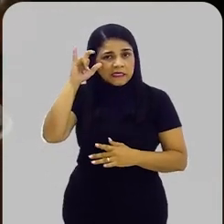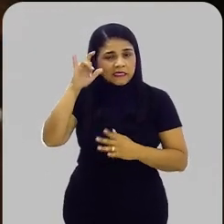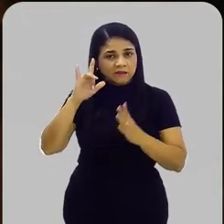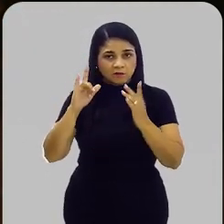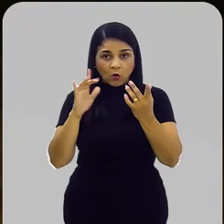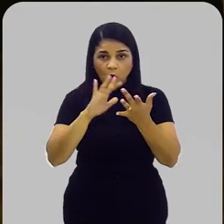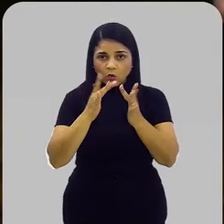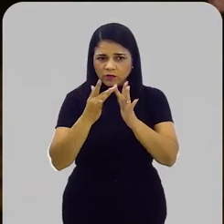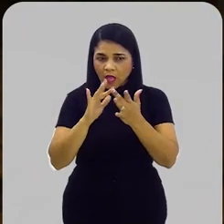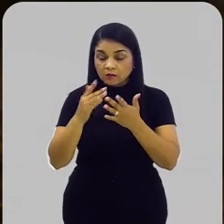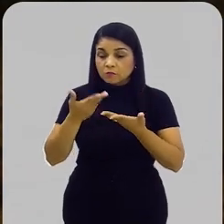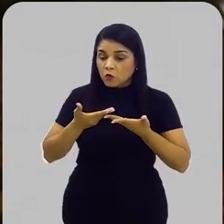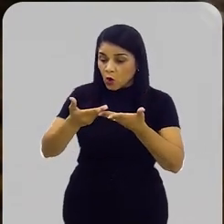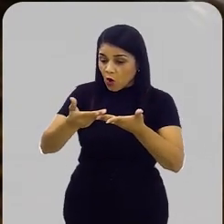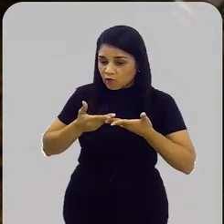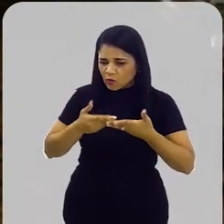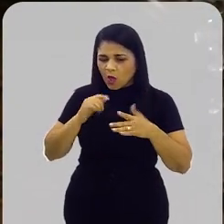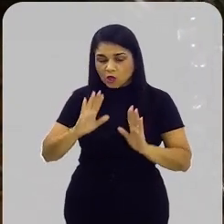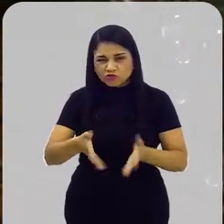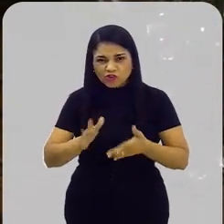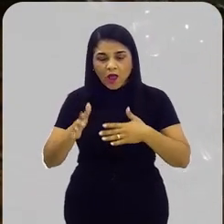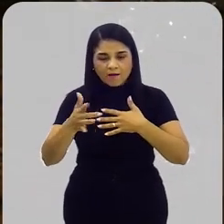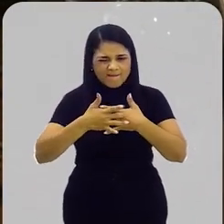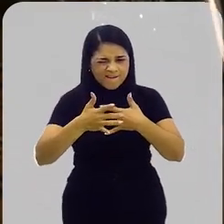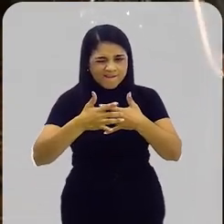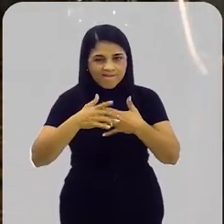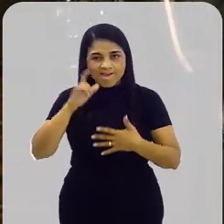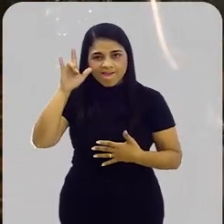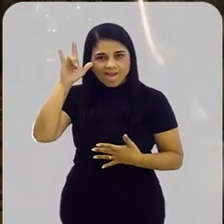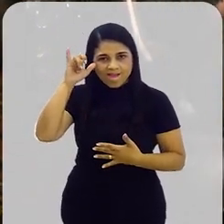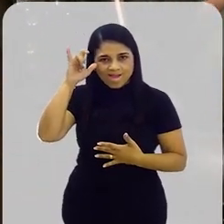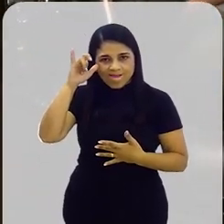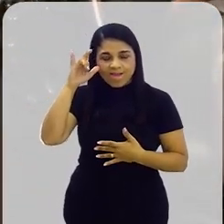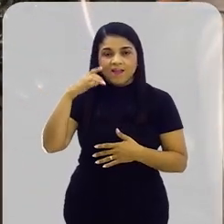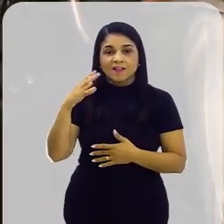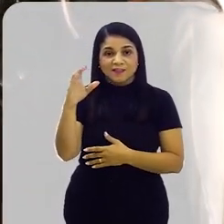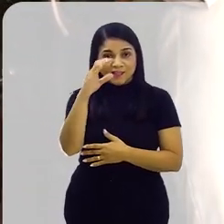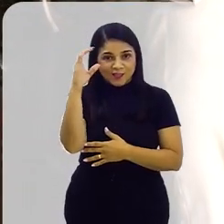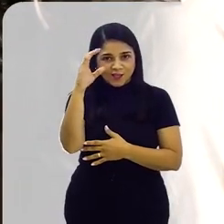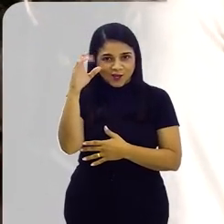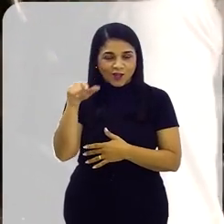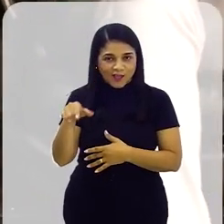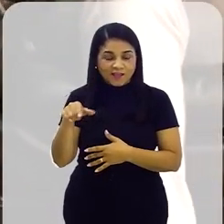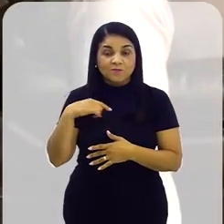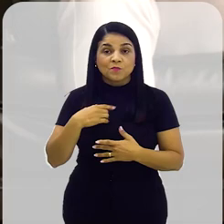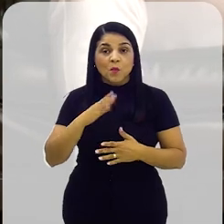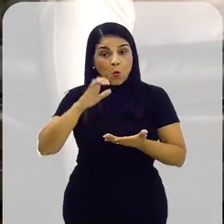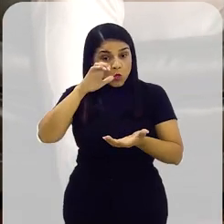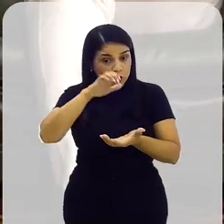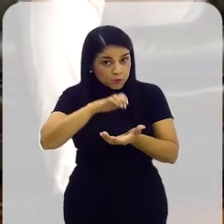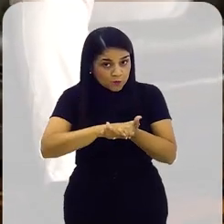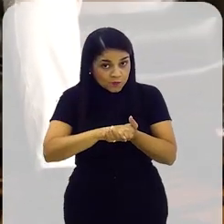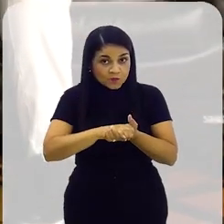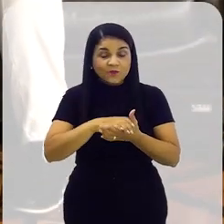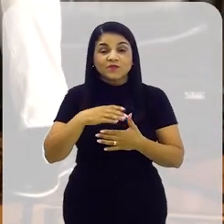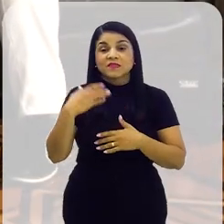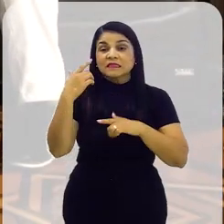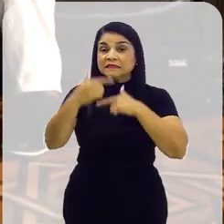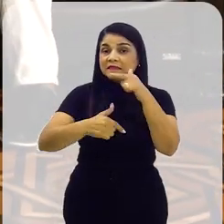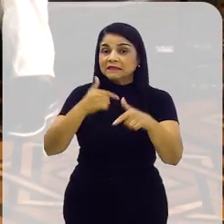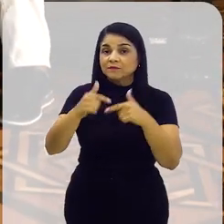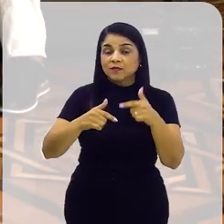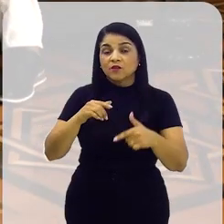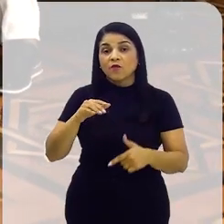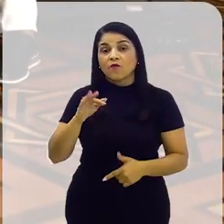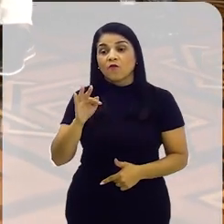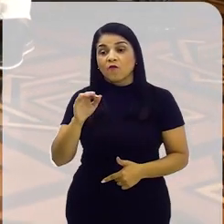verdade, eu já estava futicando lá o Instagram da Lagoinha Niterói, porque o meu esposo trabalhava no Forte Imbuí, em Niterói.